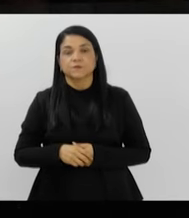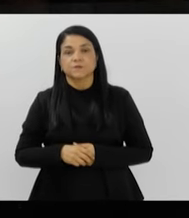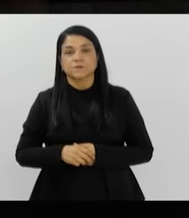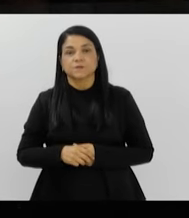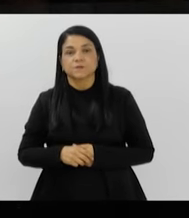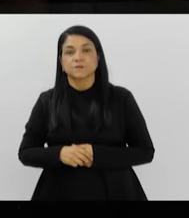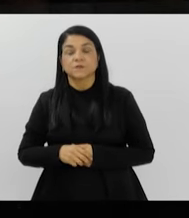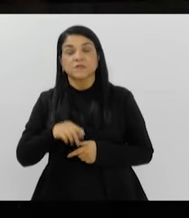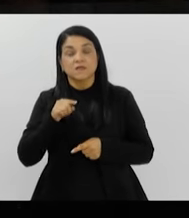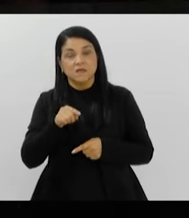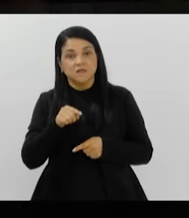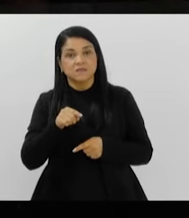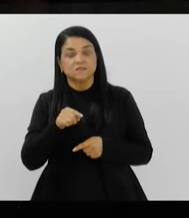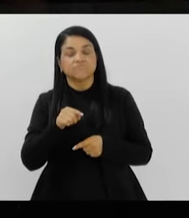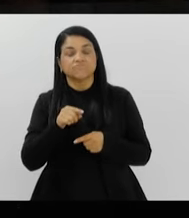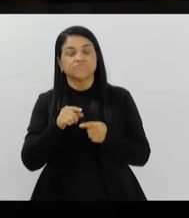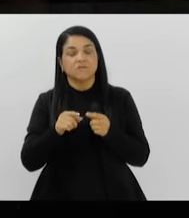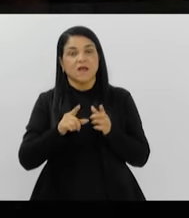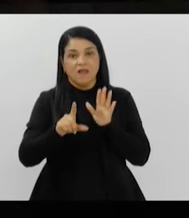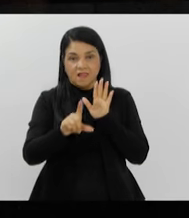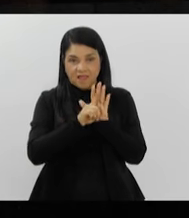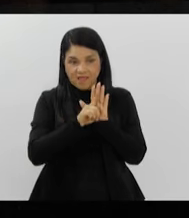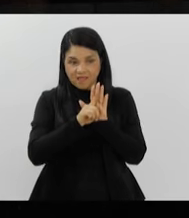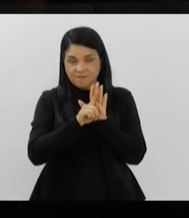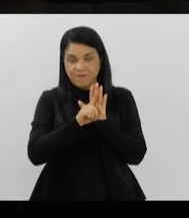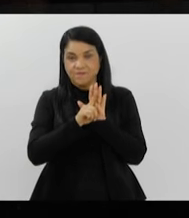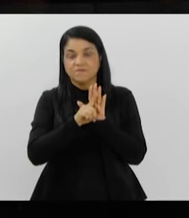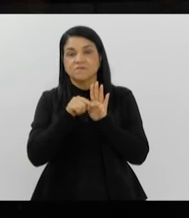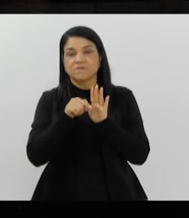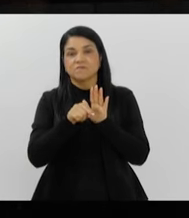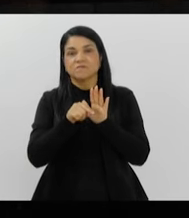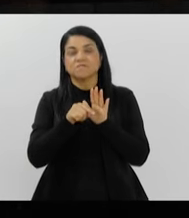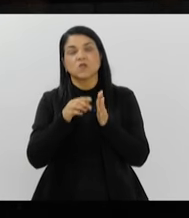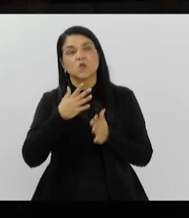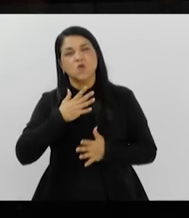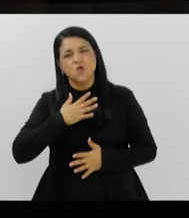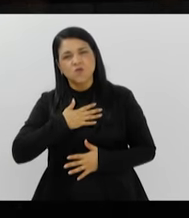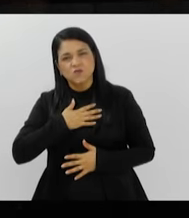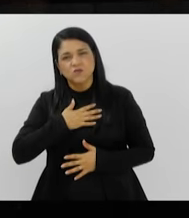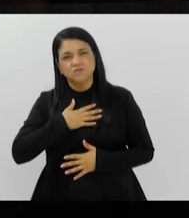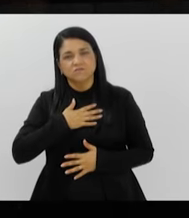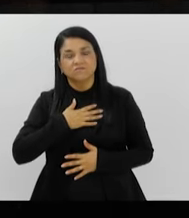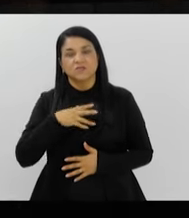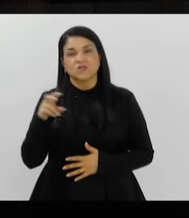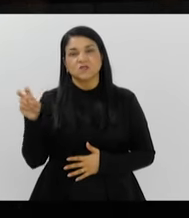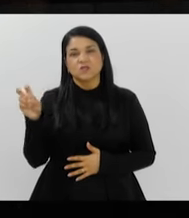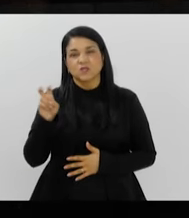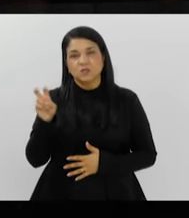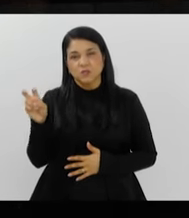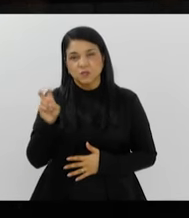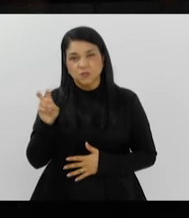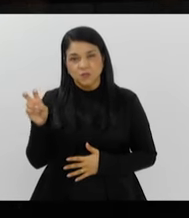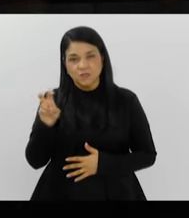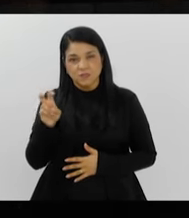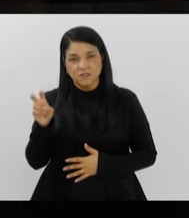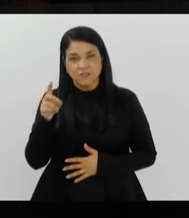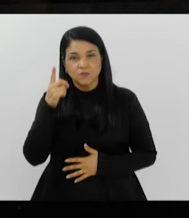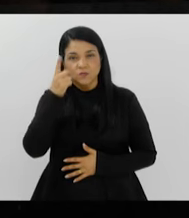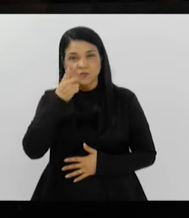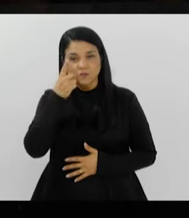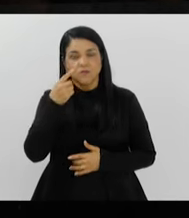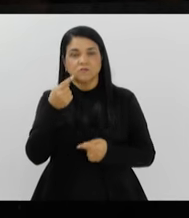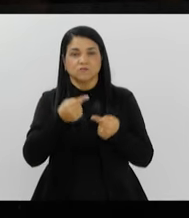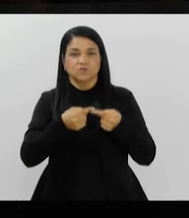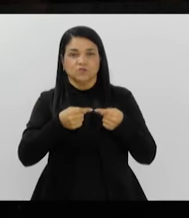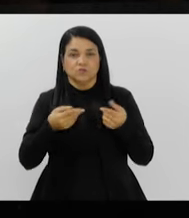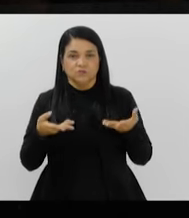Este é o instrumento, senhora presidente, que eu gostaria que os 55 deputados